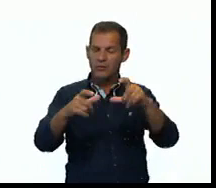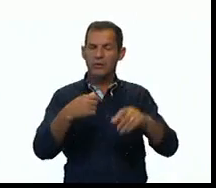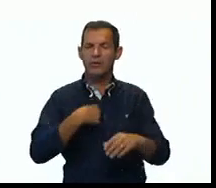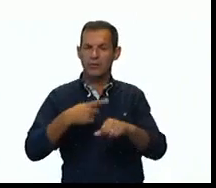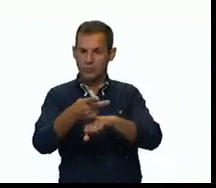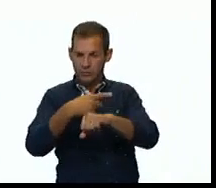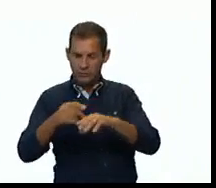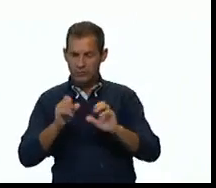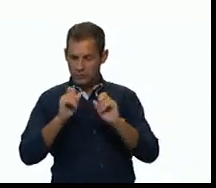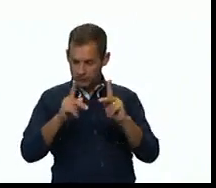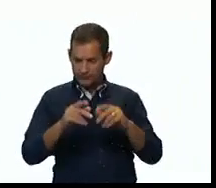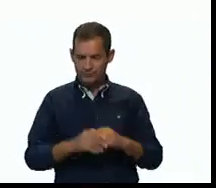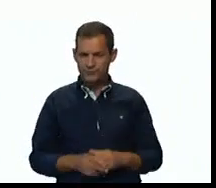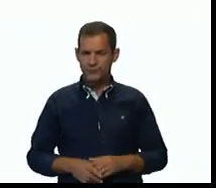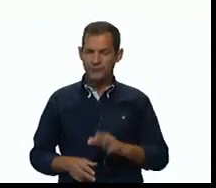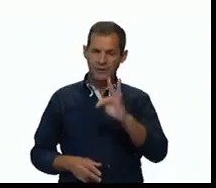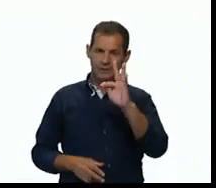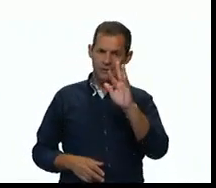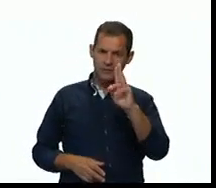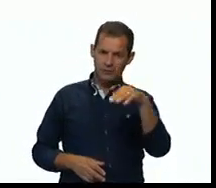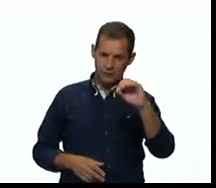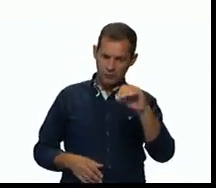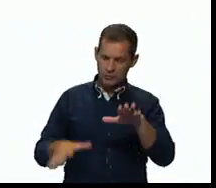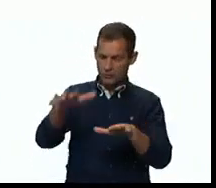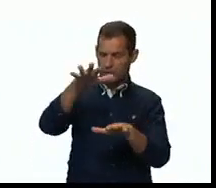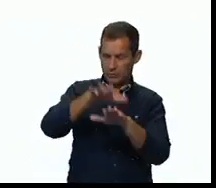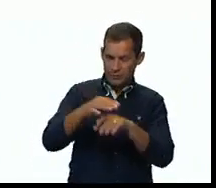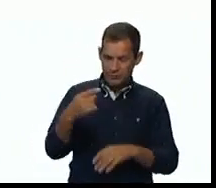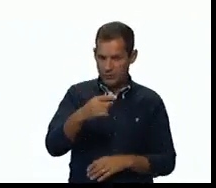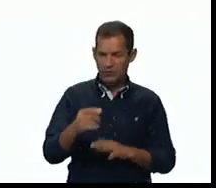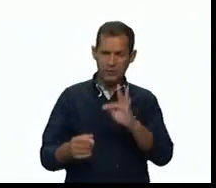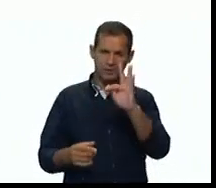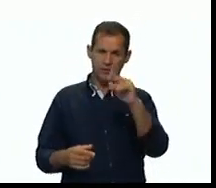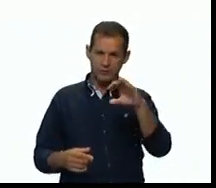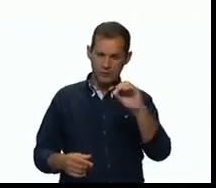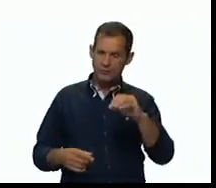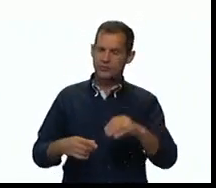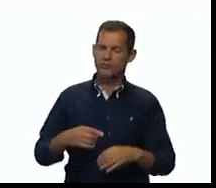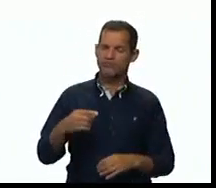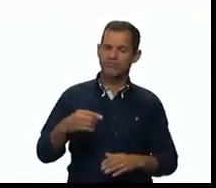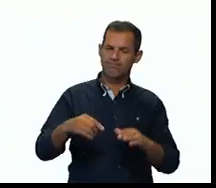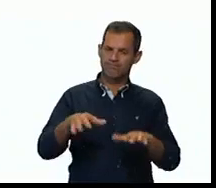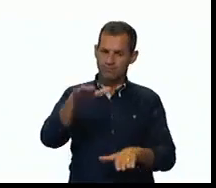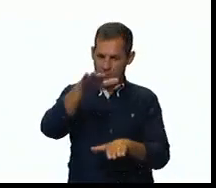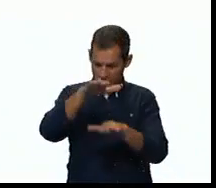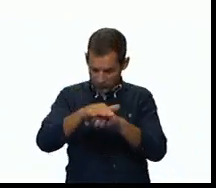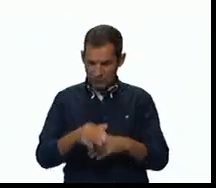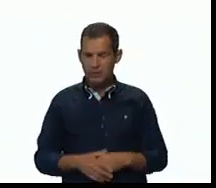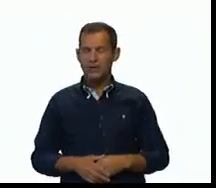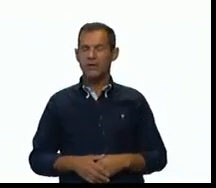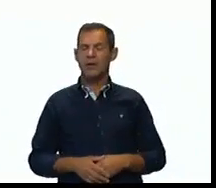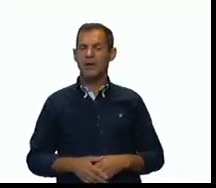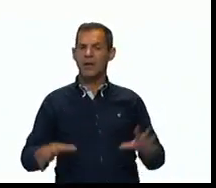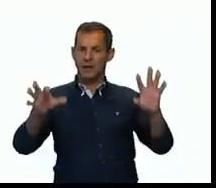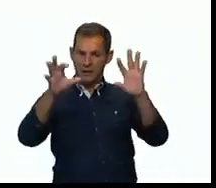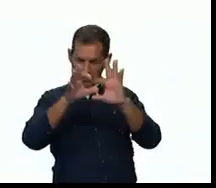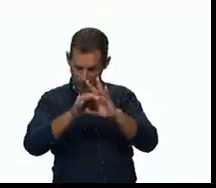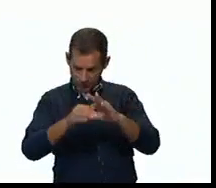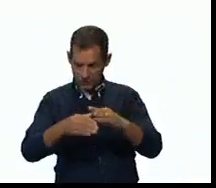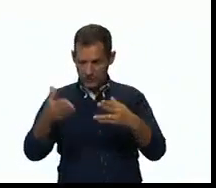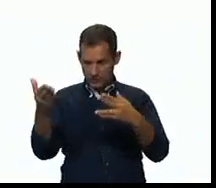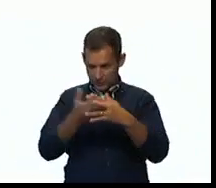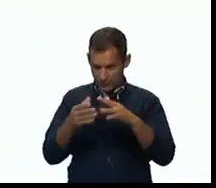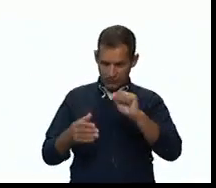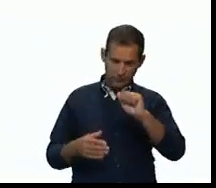região que eu estou buscando. A função de cima menos a minha função de baixo, isso a integral do